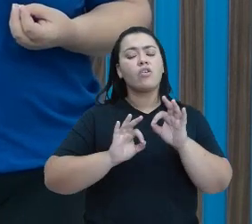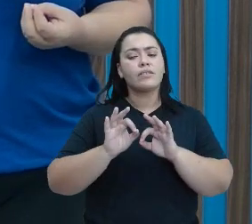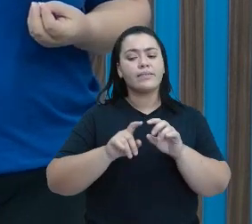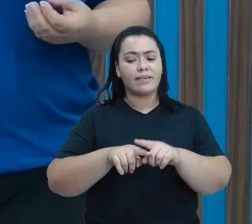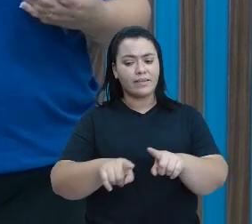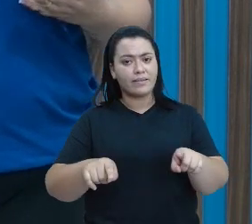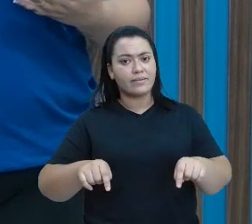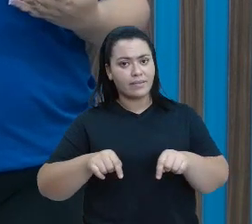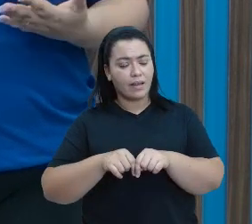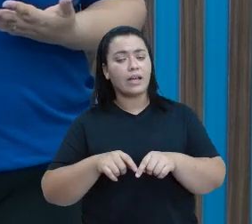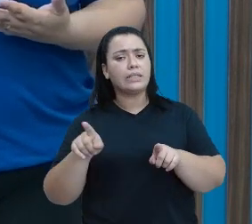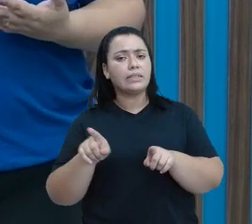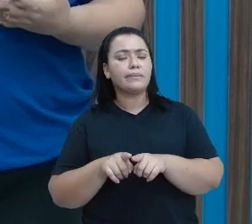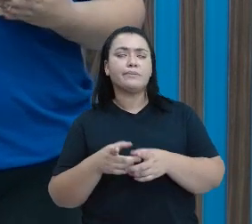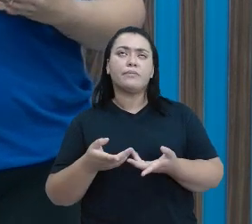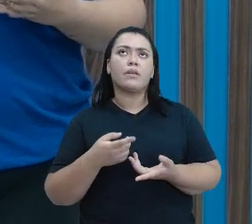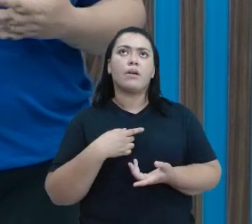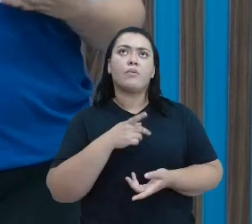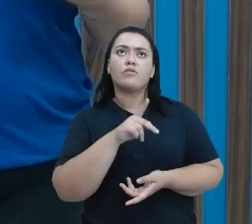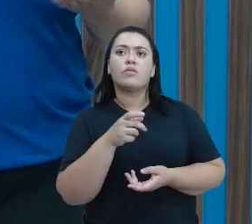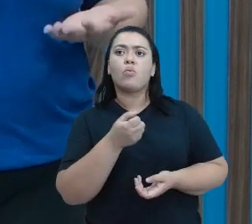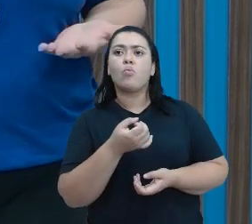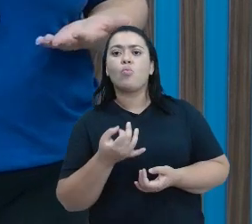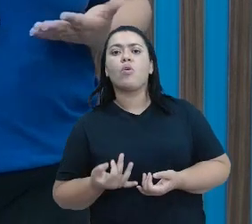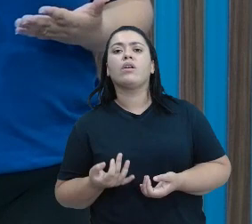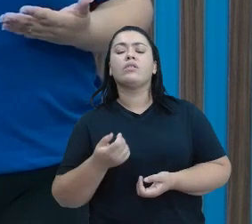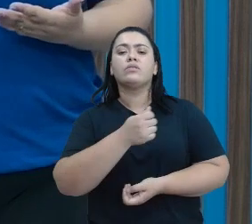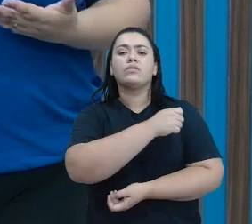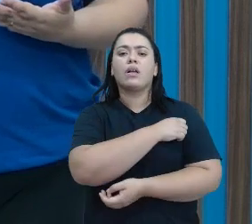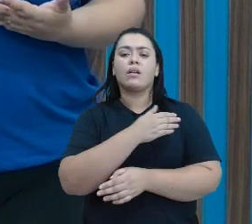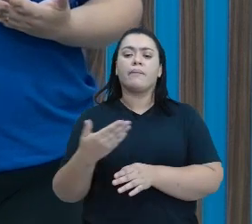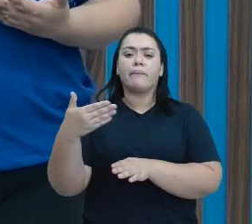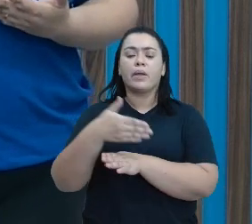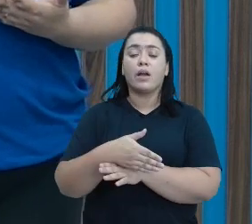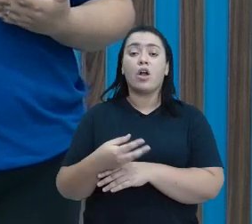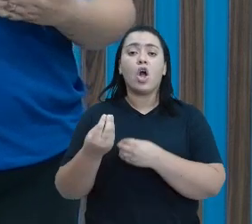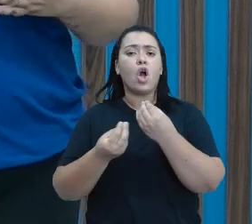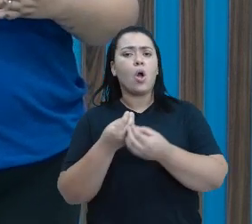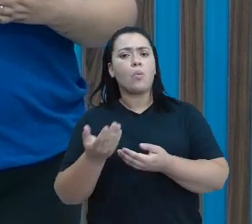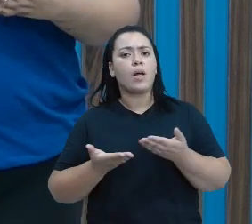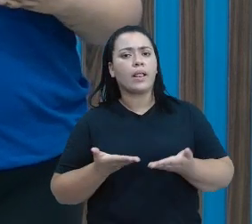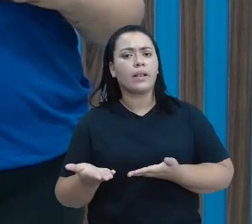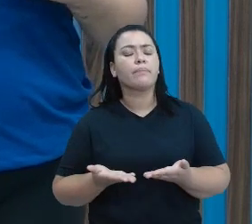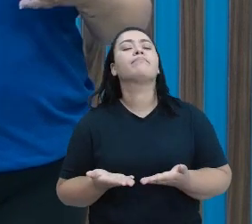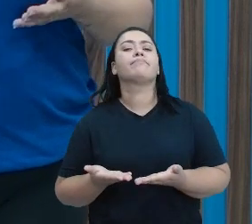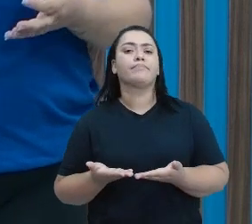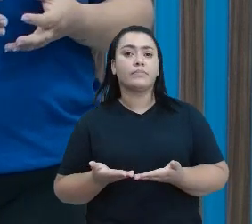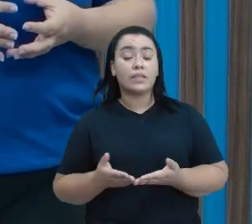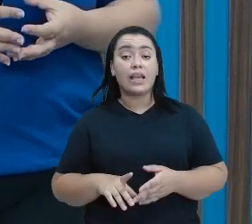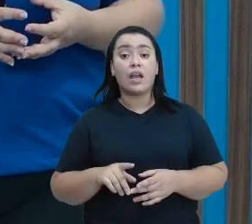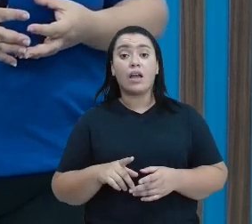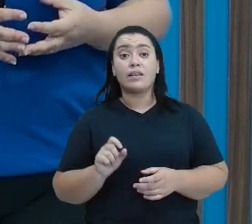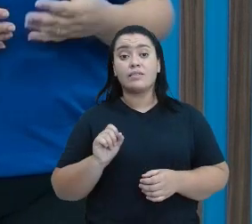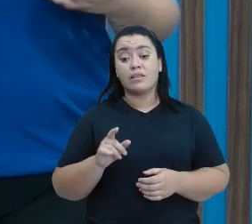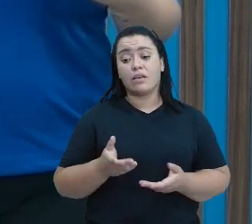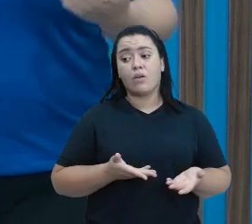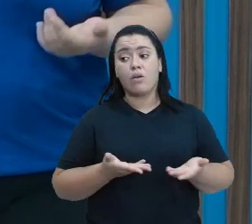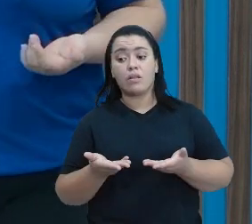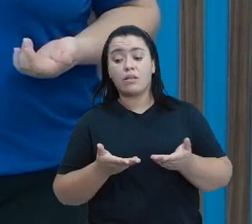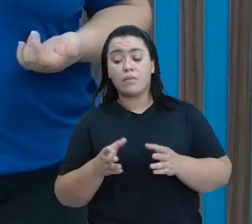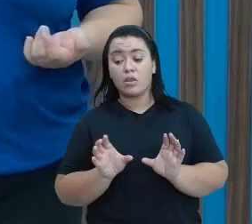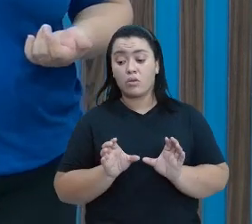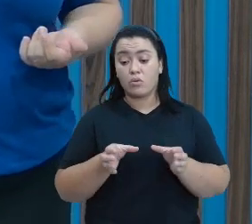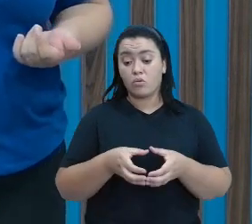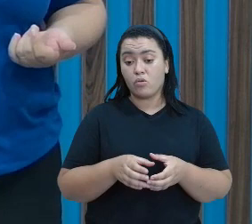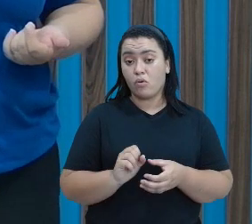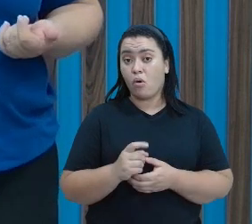sala, ele vai dizer quantos estudantes, como vai ser esse atendimento, se ele vai fazer um atendimento em grupo, se vai